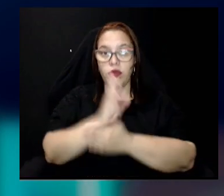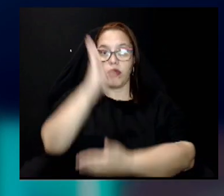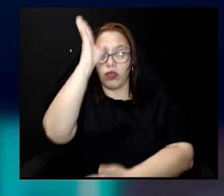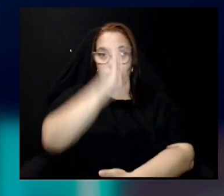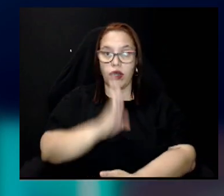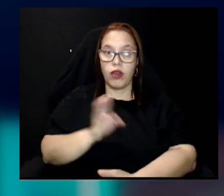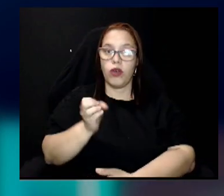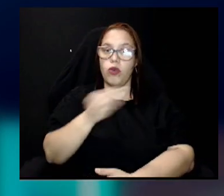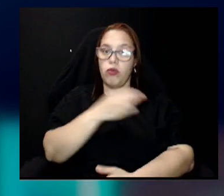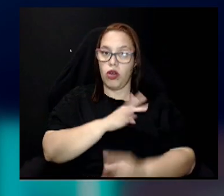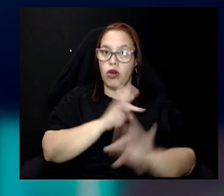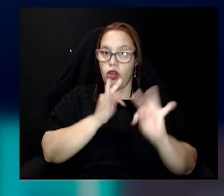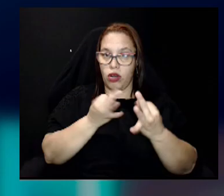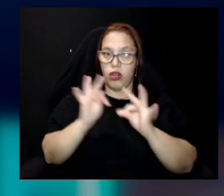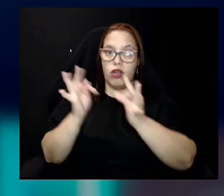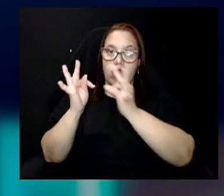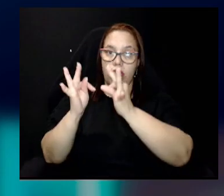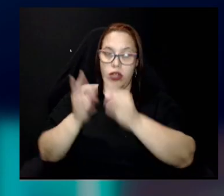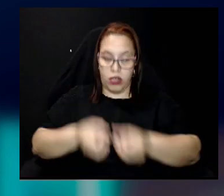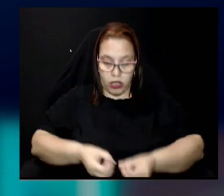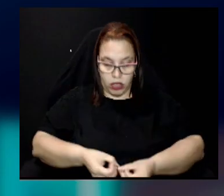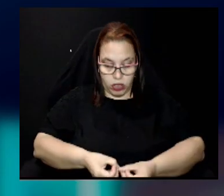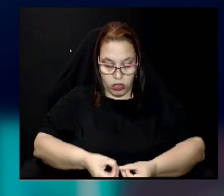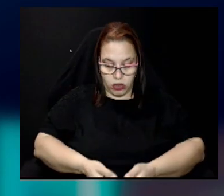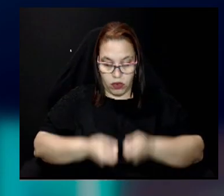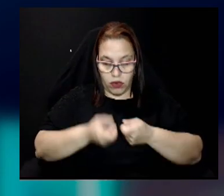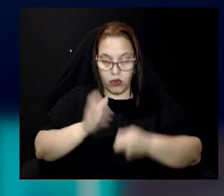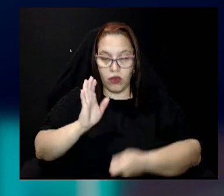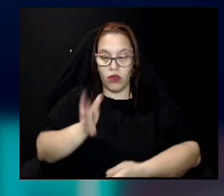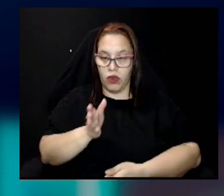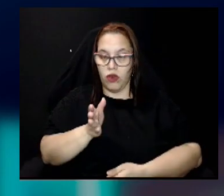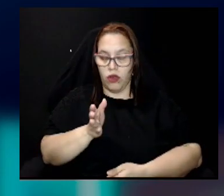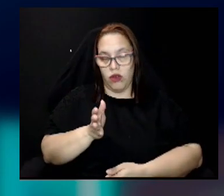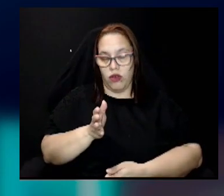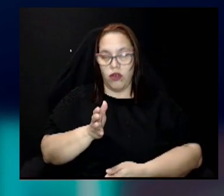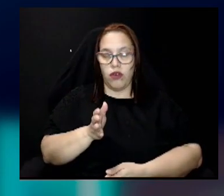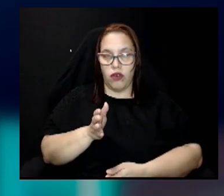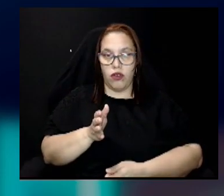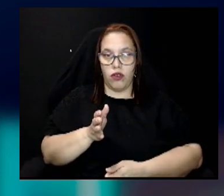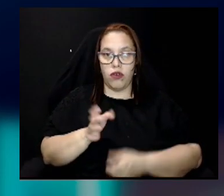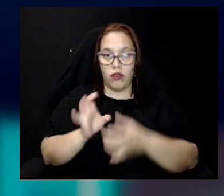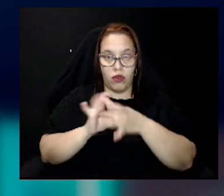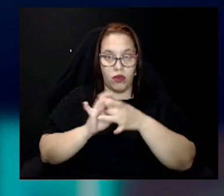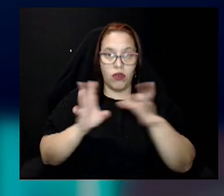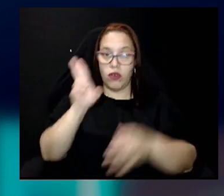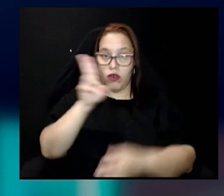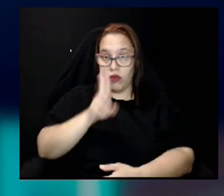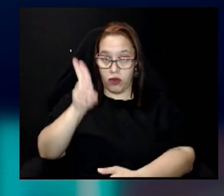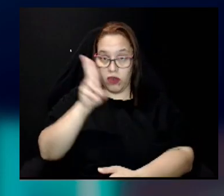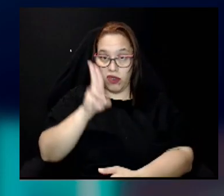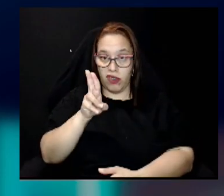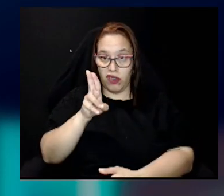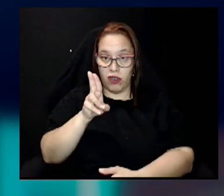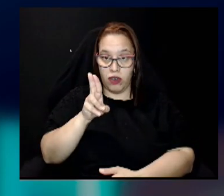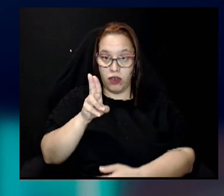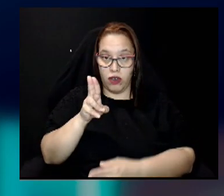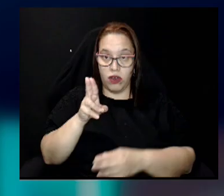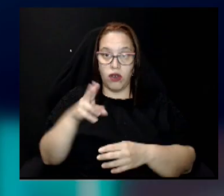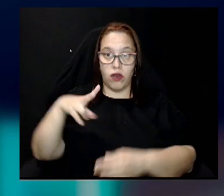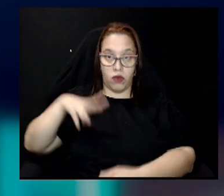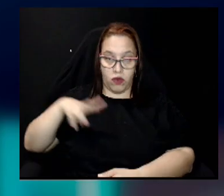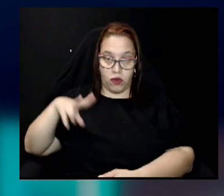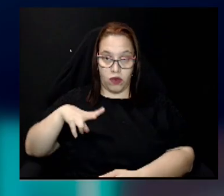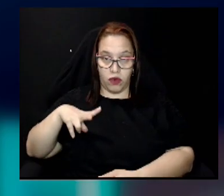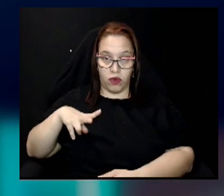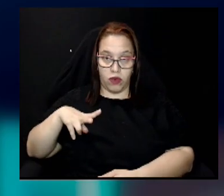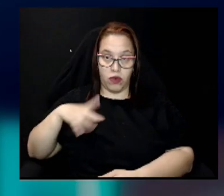tecnologia de câncer de ovário, que já está não somente disponível para uso no sistema privado de saúde, num primeiro momento, mas